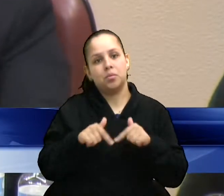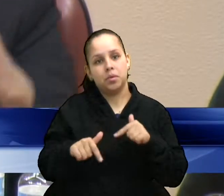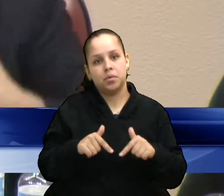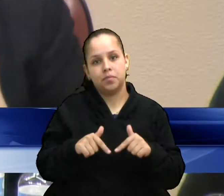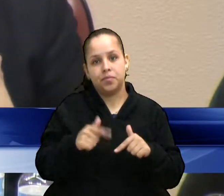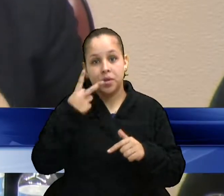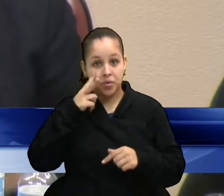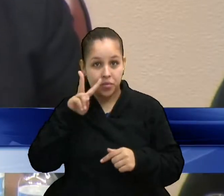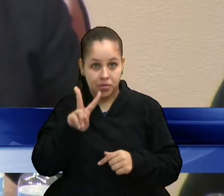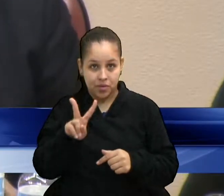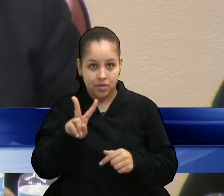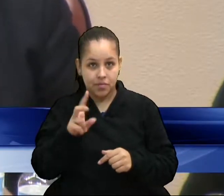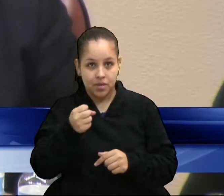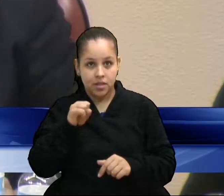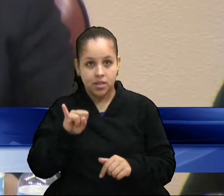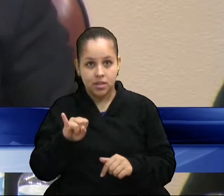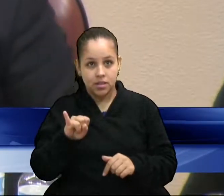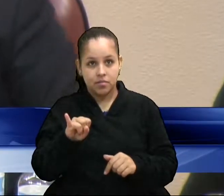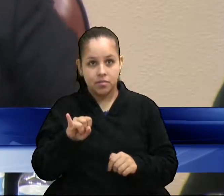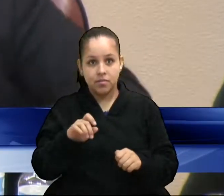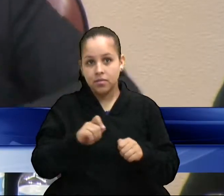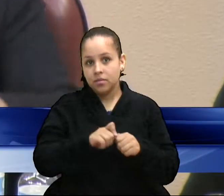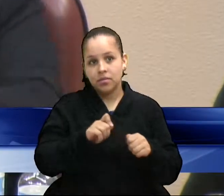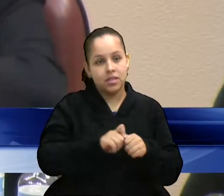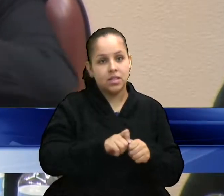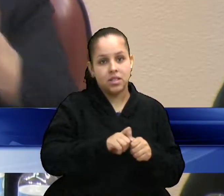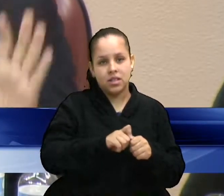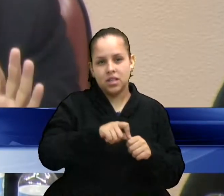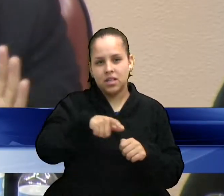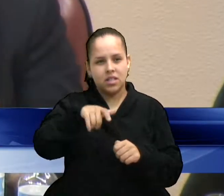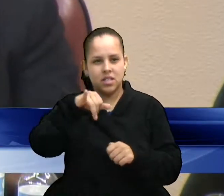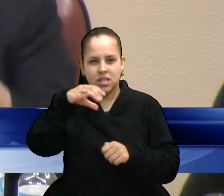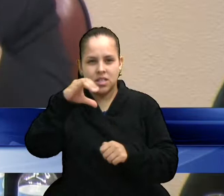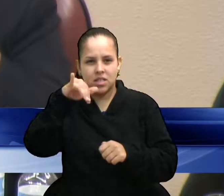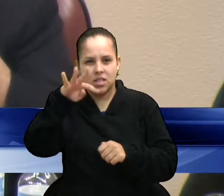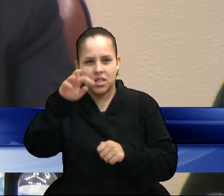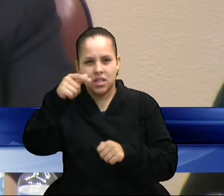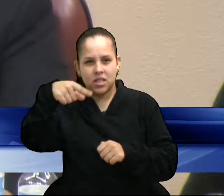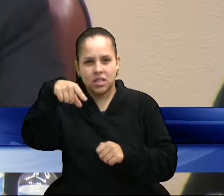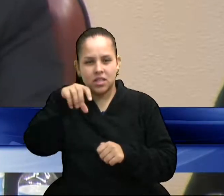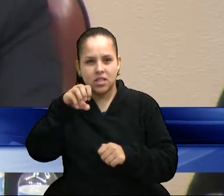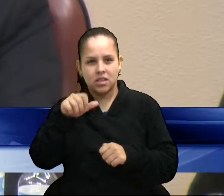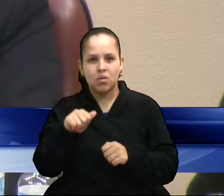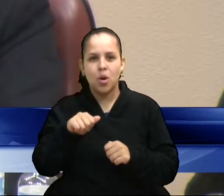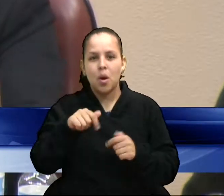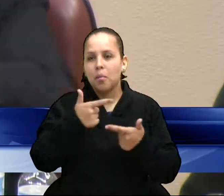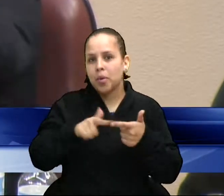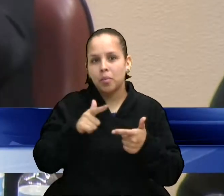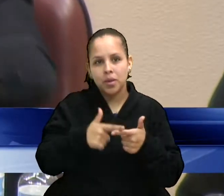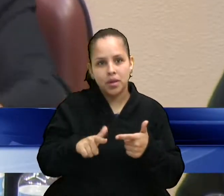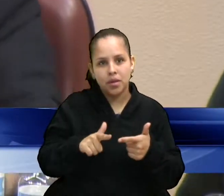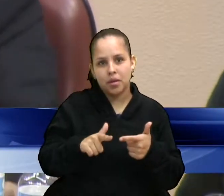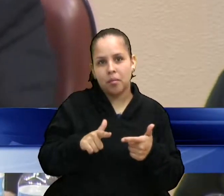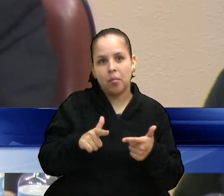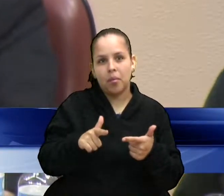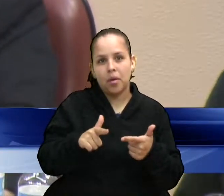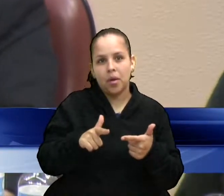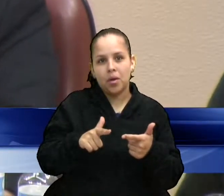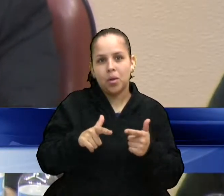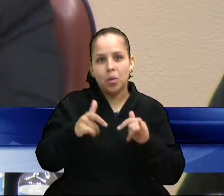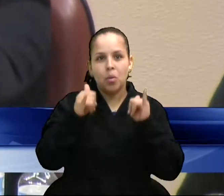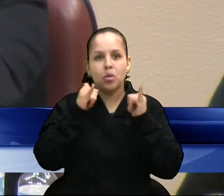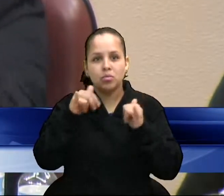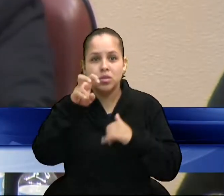Vejam que se eu me inscrever lá para a licitação e por algum problema o meu ônibus ficar parado 5 dias, não vai ter outro ônibus para repor a